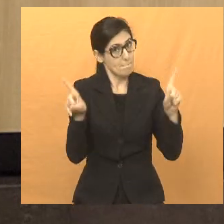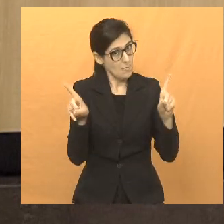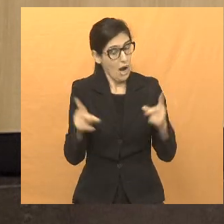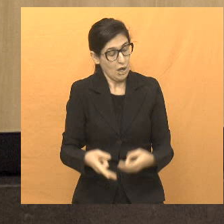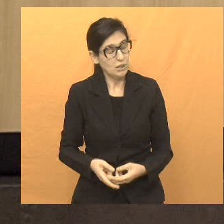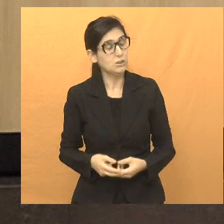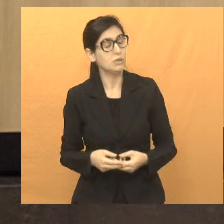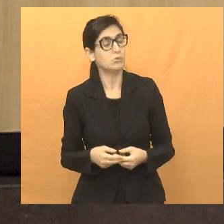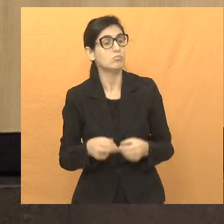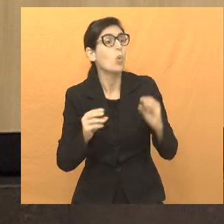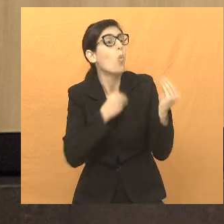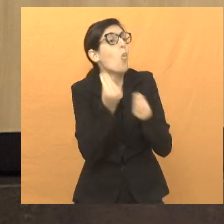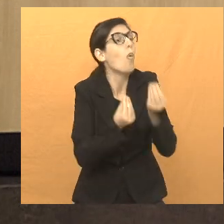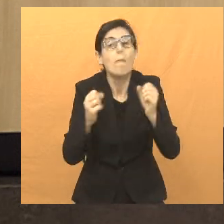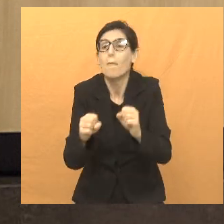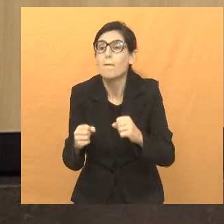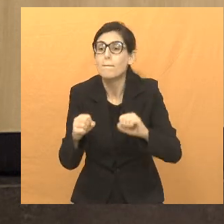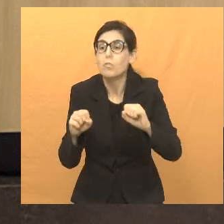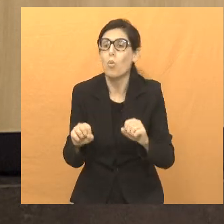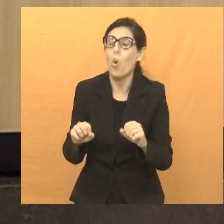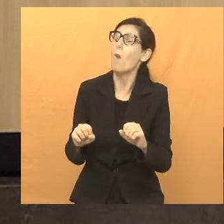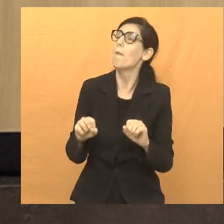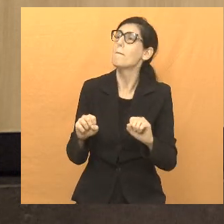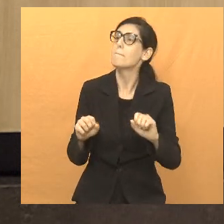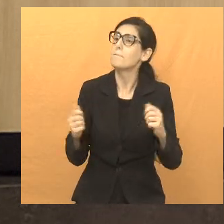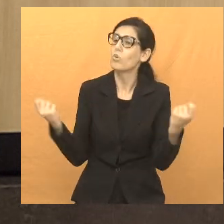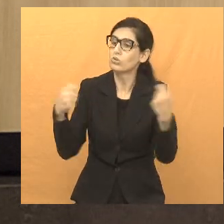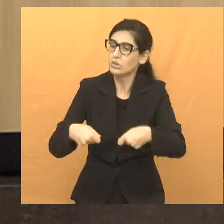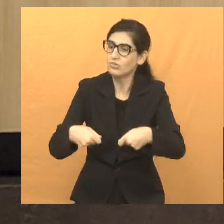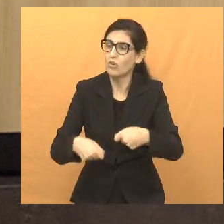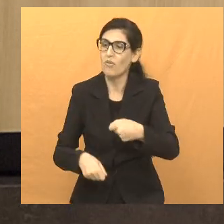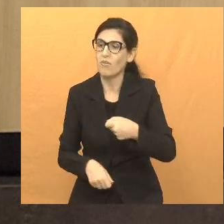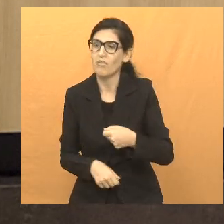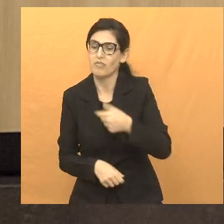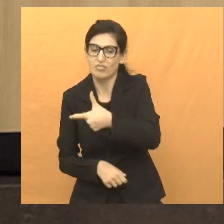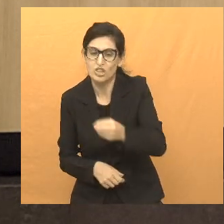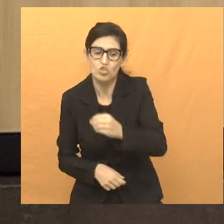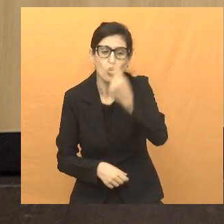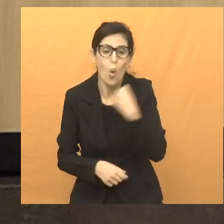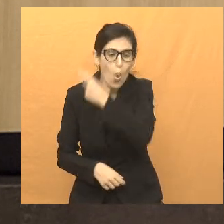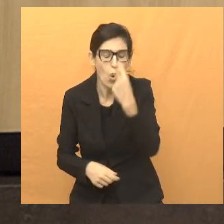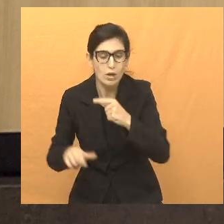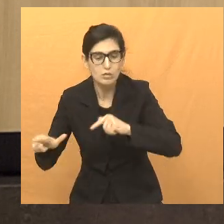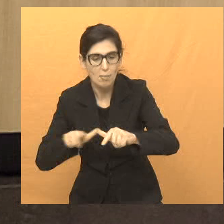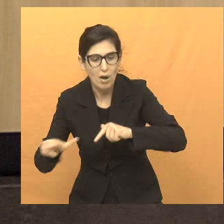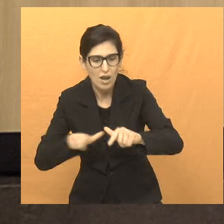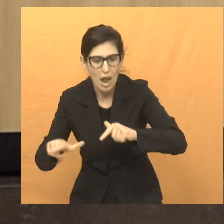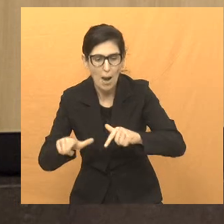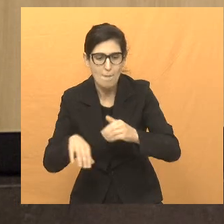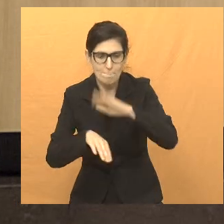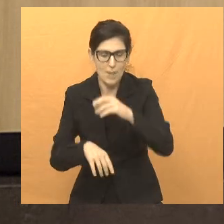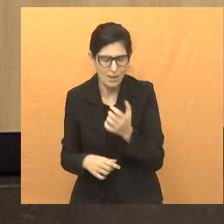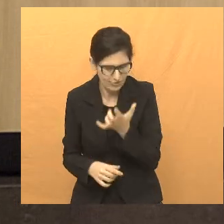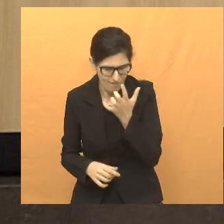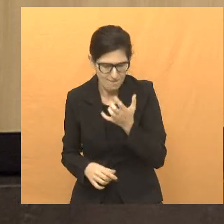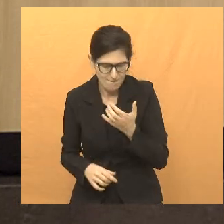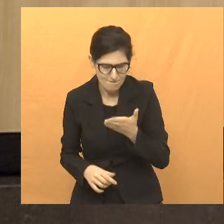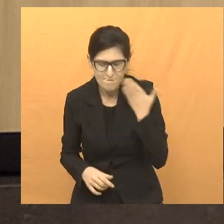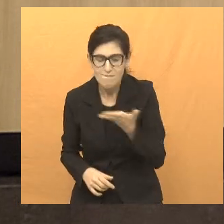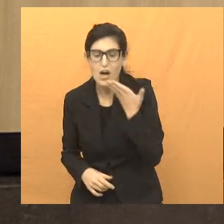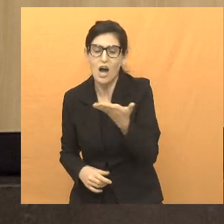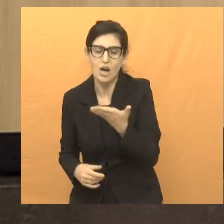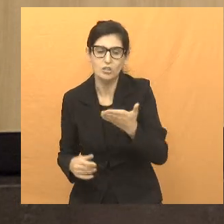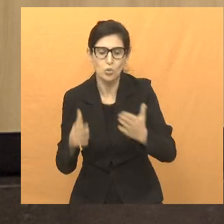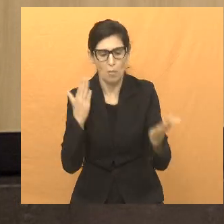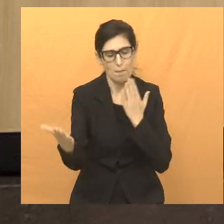as possibilidades, né? Médico de 20 horas é mais fácil do que médico de 40 horas. E é uma queixa, uma necessidade anterior, é do plano